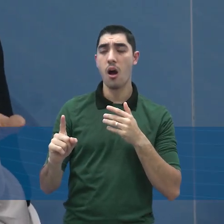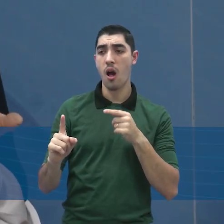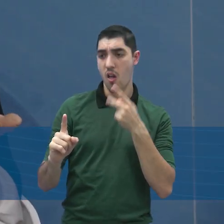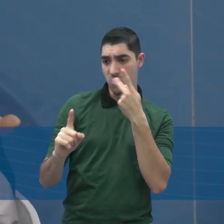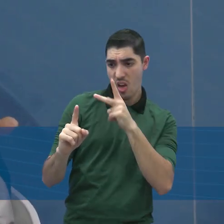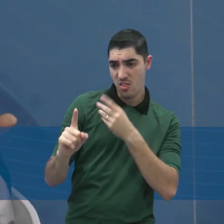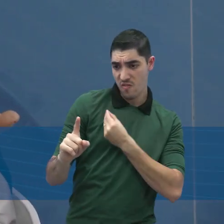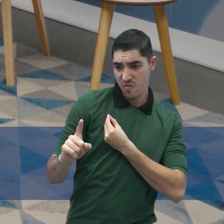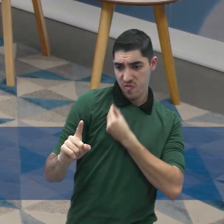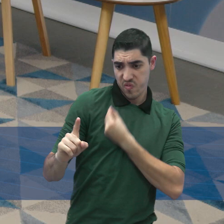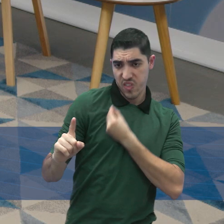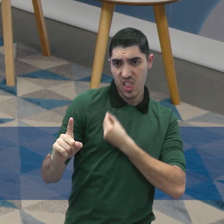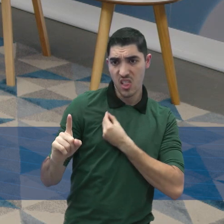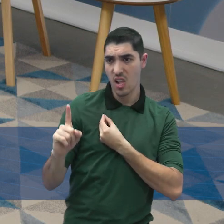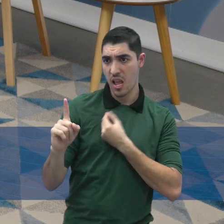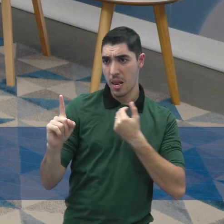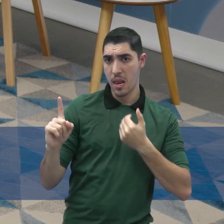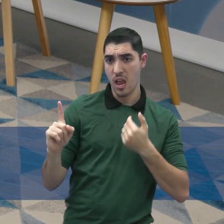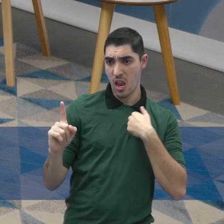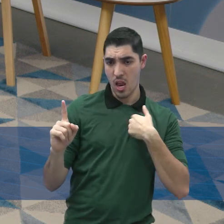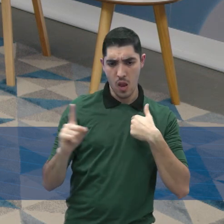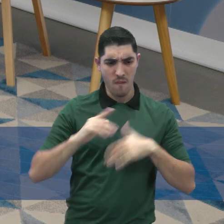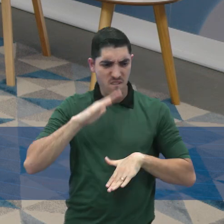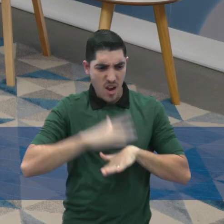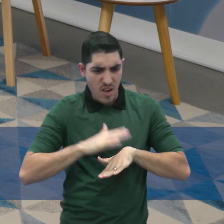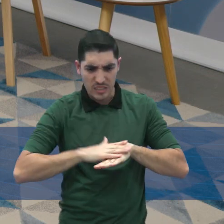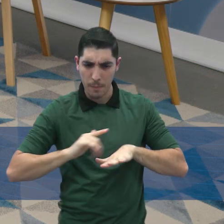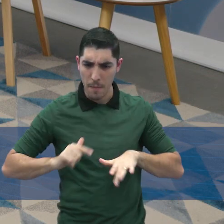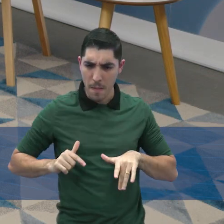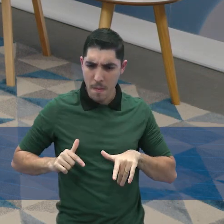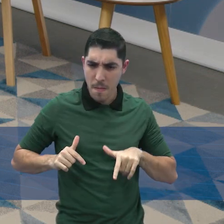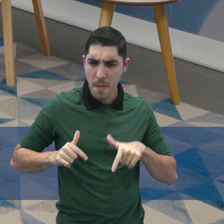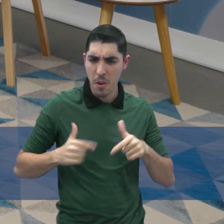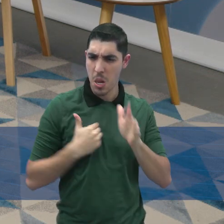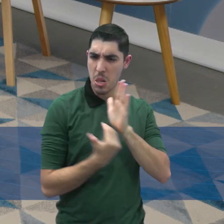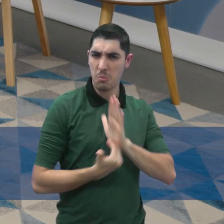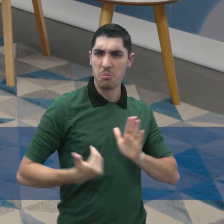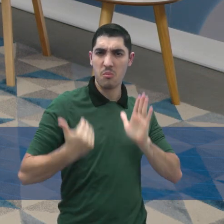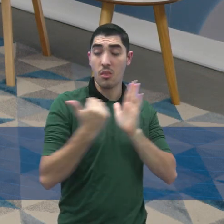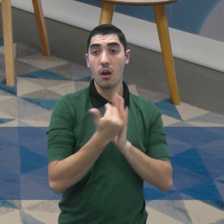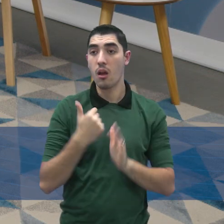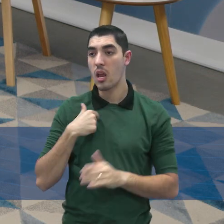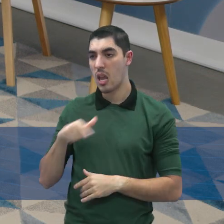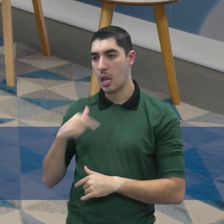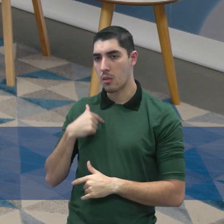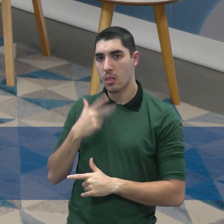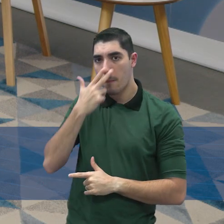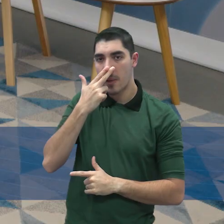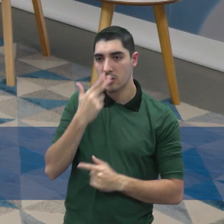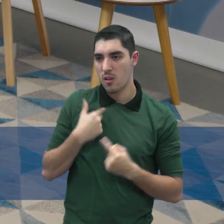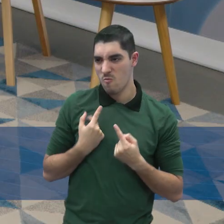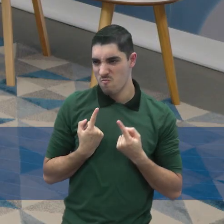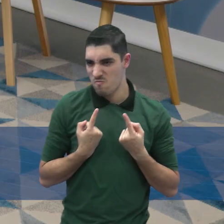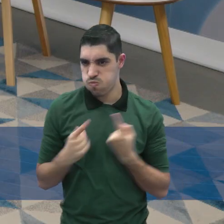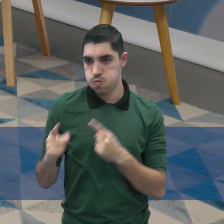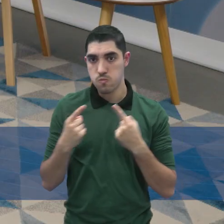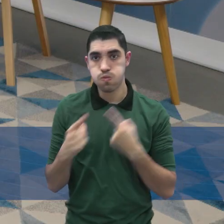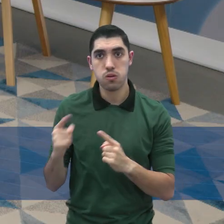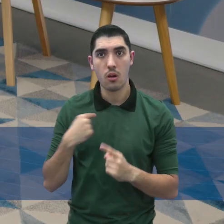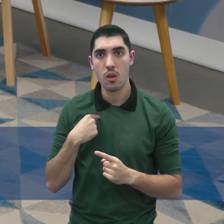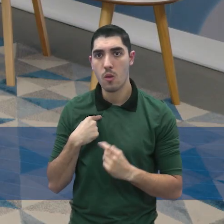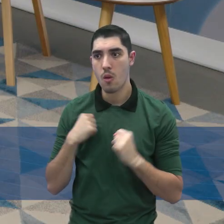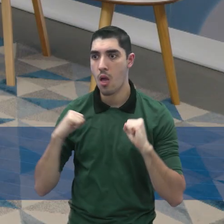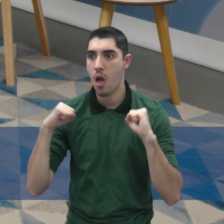você está fazendo demais para o outro e no outro você está tolhindo a vida do outro, porque virou